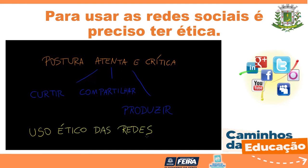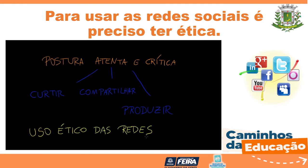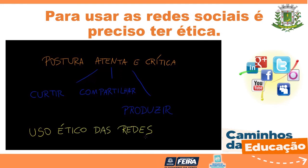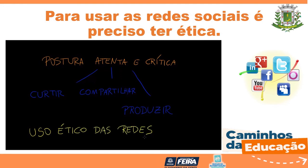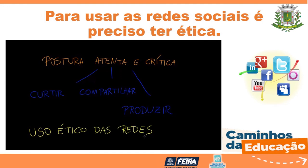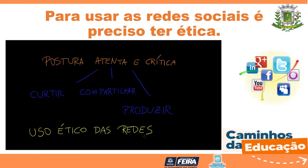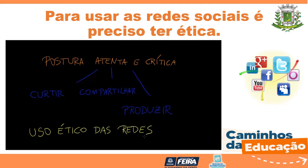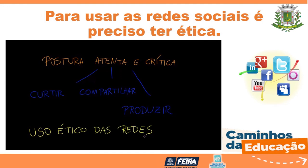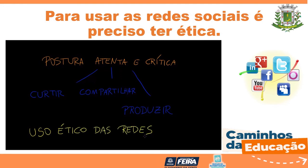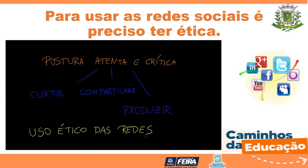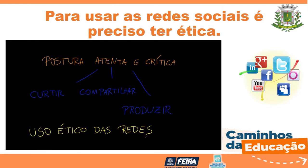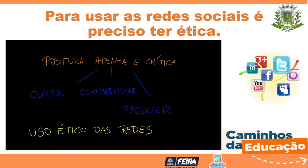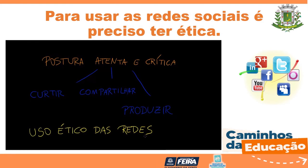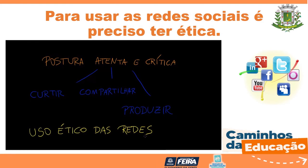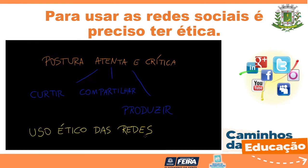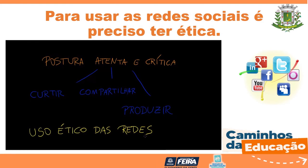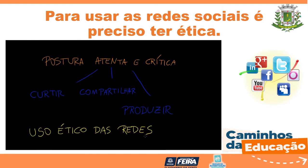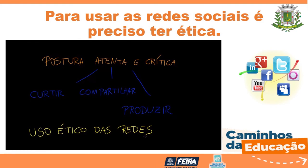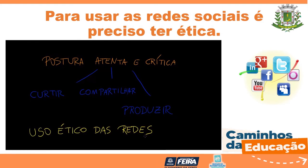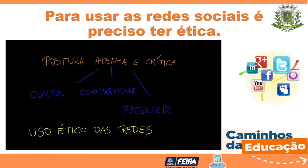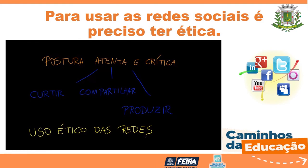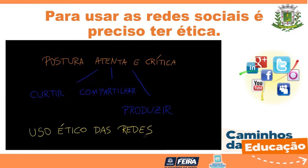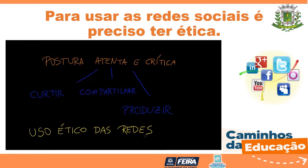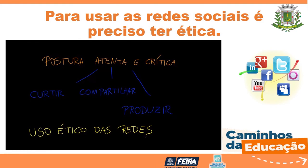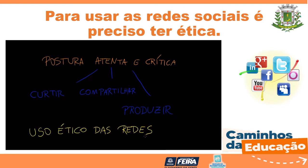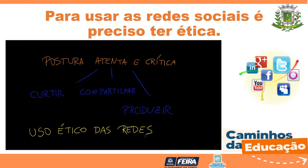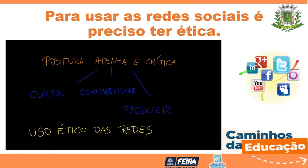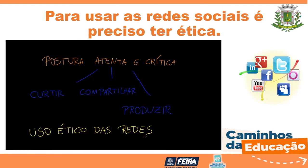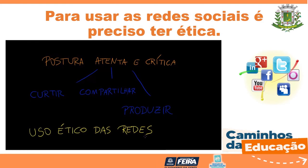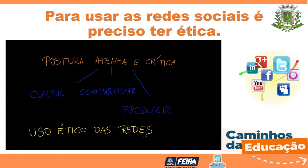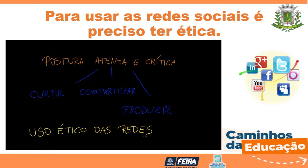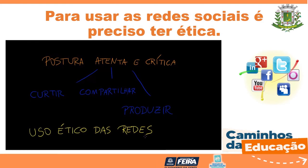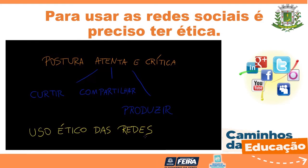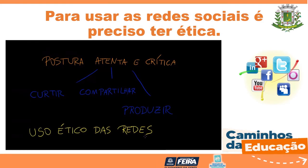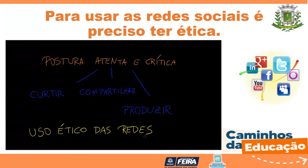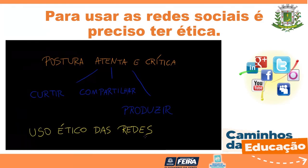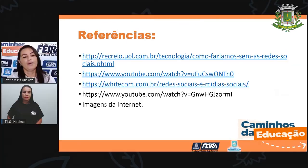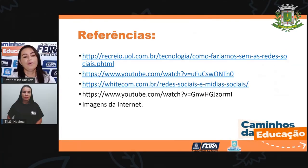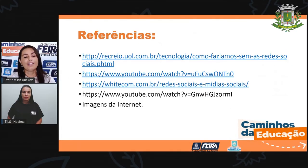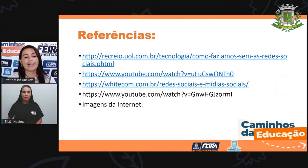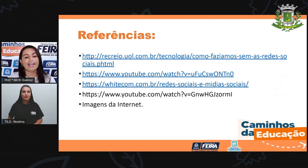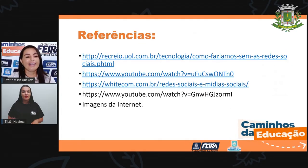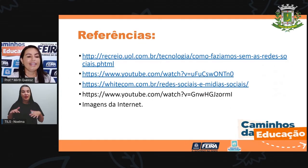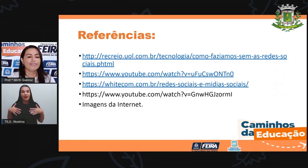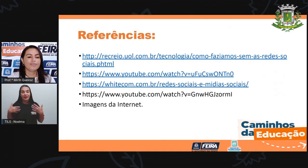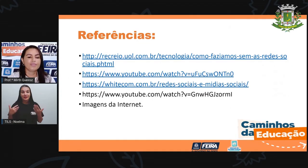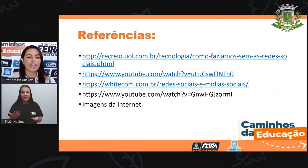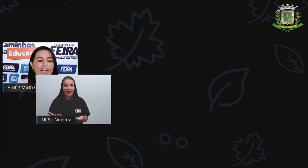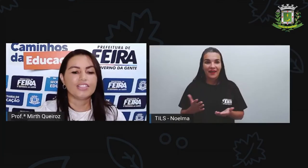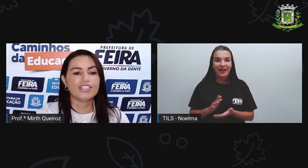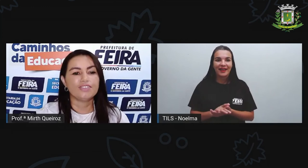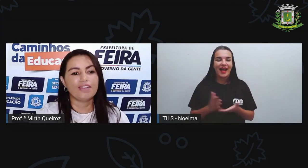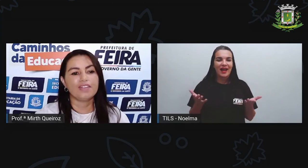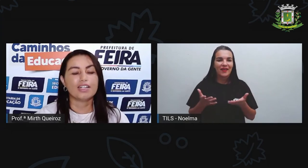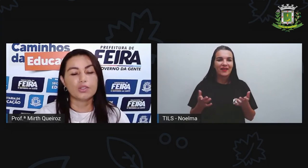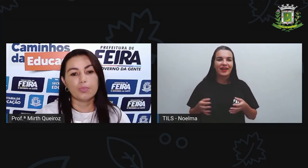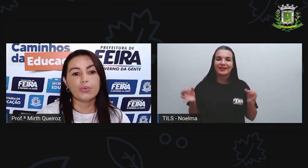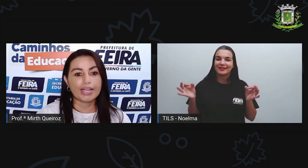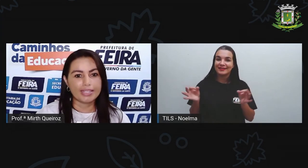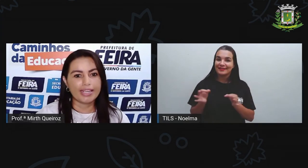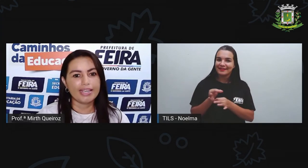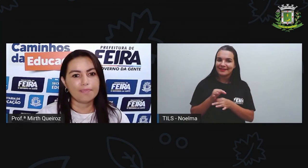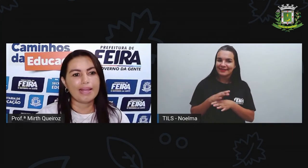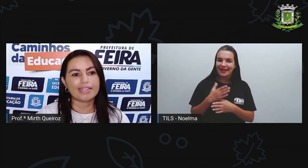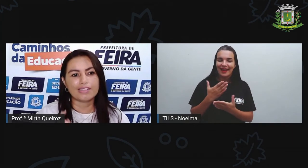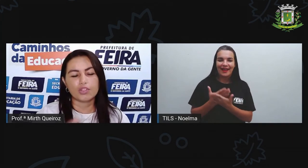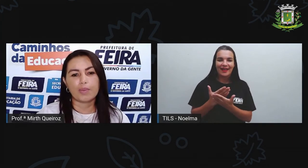Essa foi a aula Sobre o uso ético E suas redes sociais Tchau E até a próxima aula Bom galerinha A gente vai ficando Por